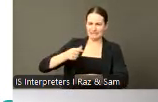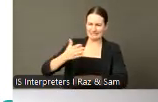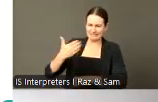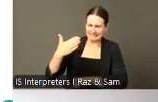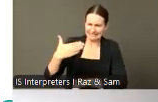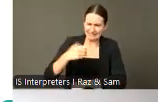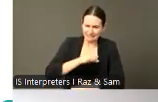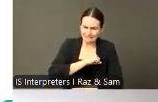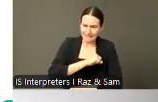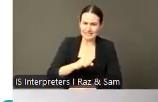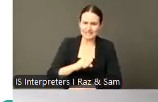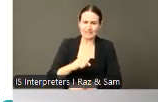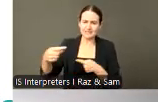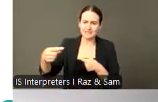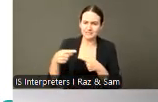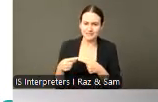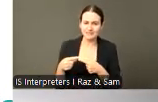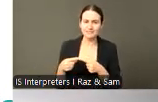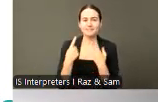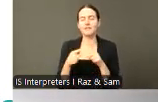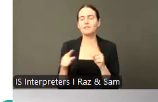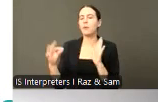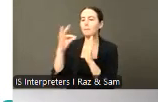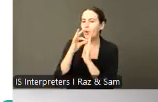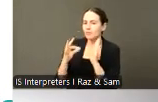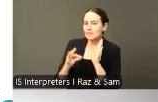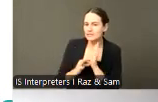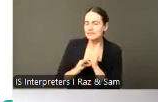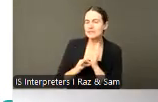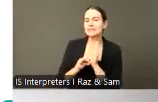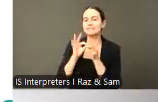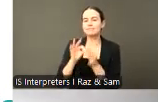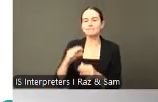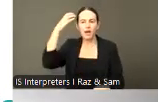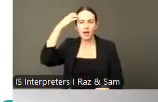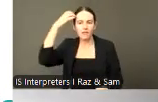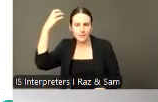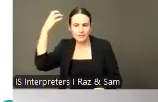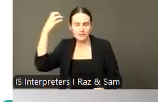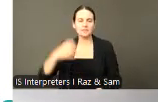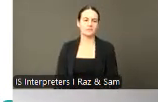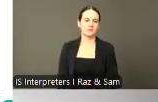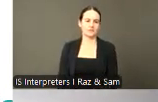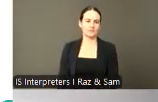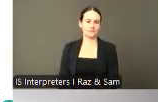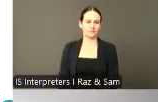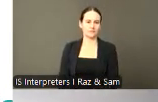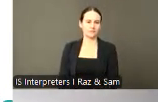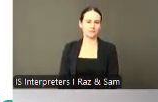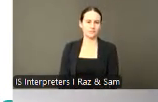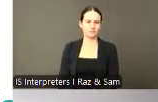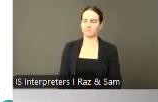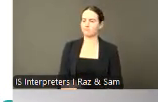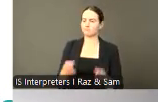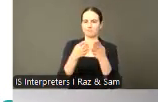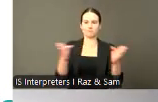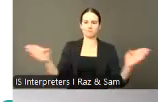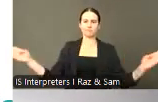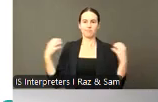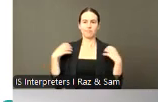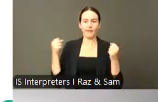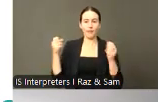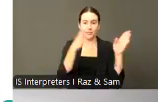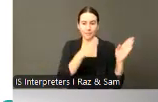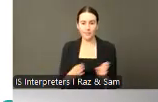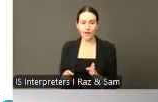com ferramentas de política pública, como, por exemplo, o nosso segundo plano decenal de saúde pública, estabelecido